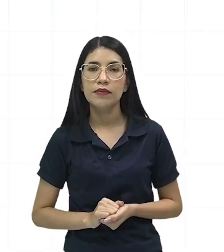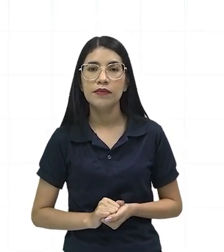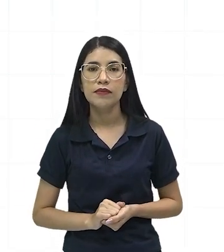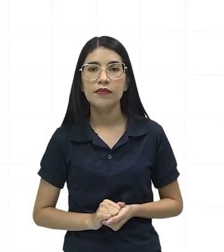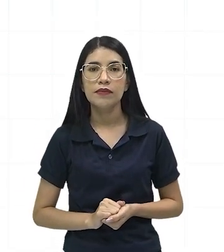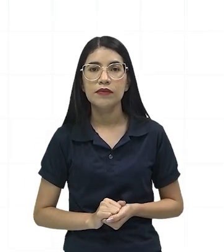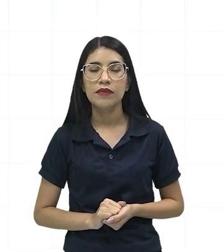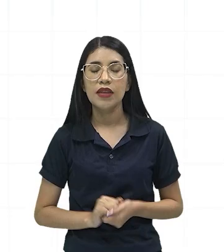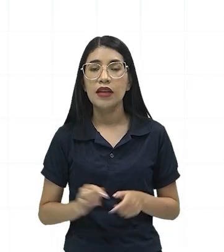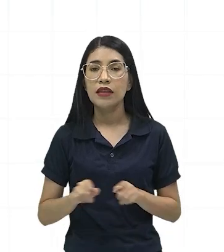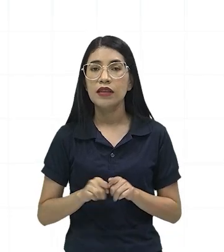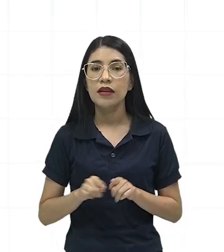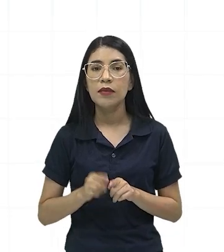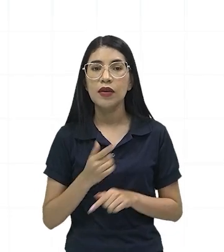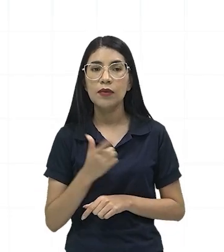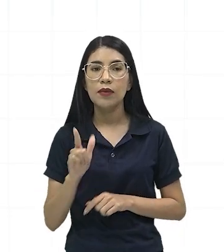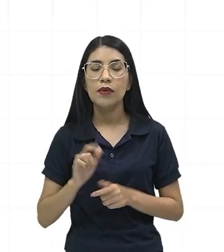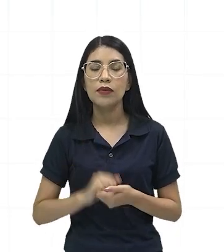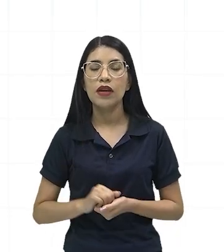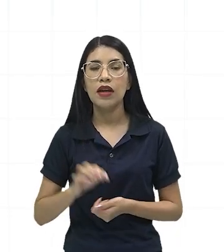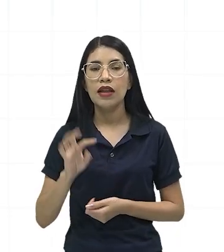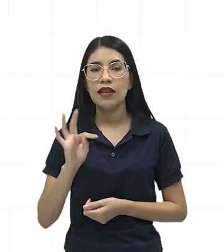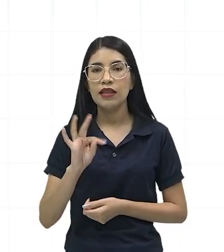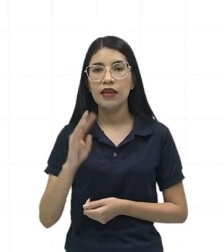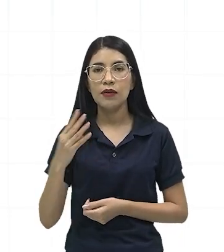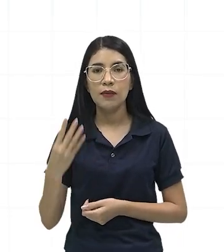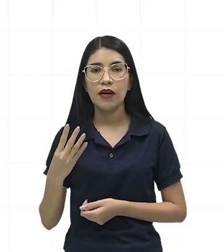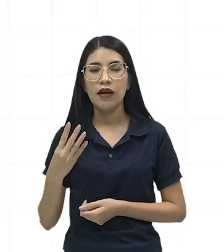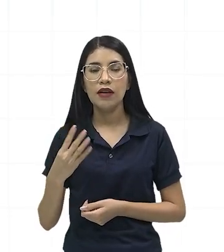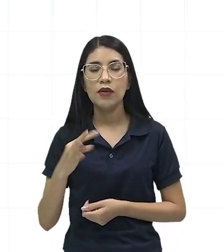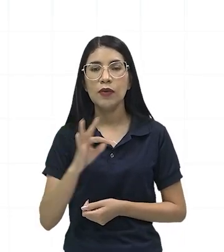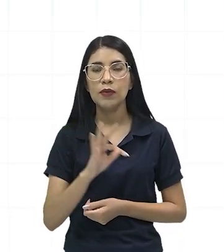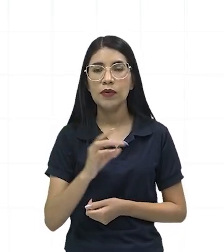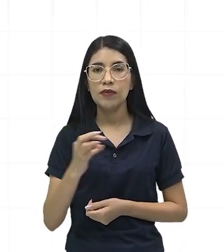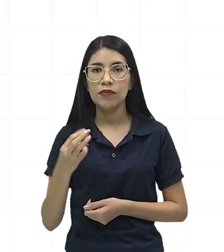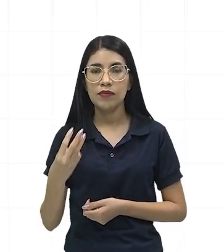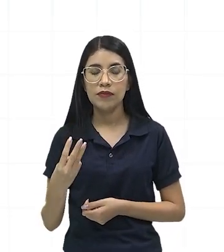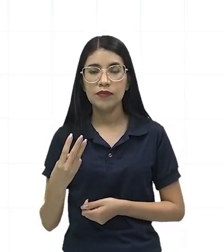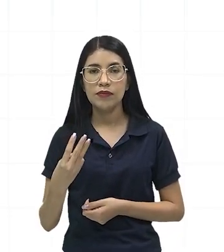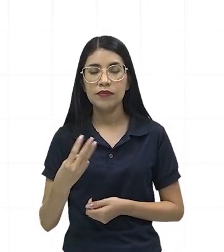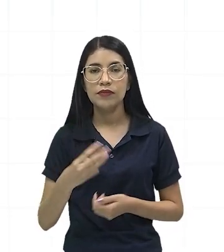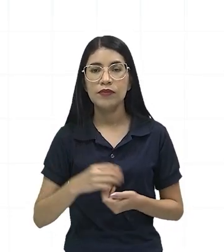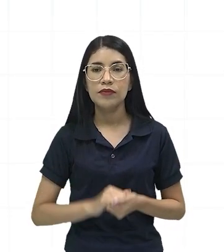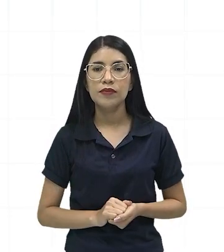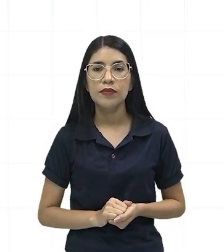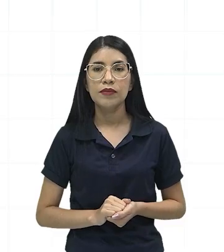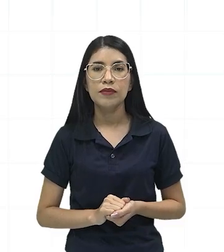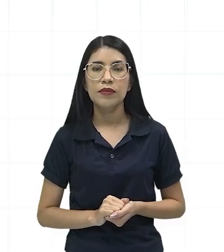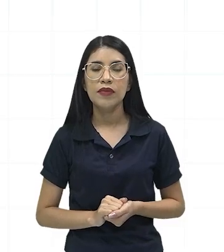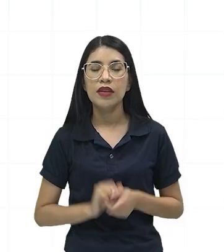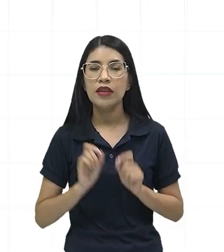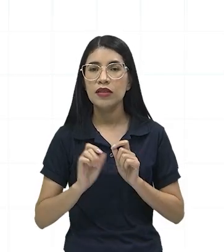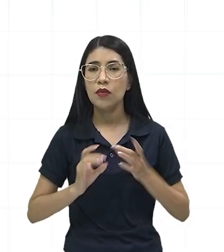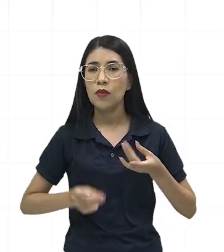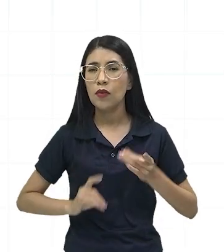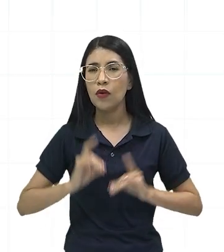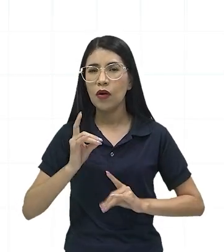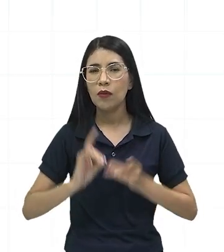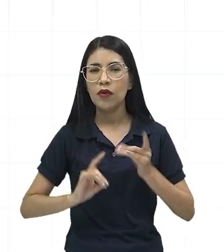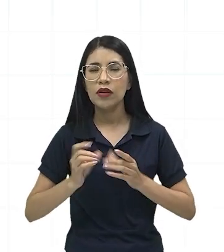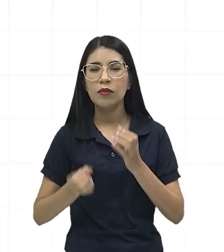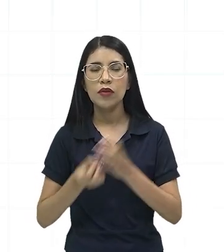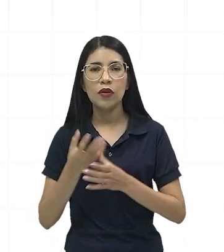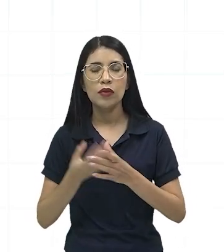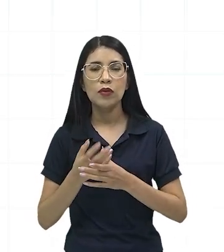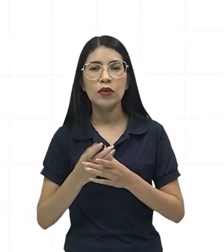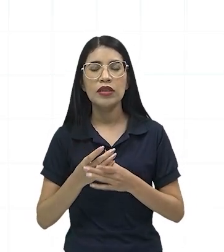também a tiroxina T4 e a triodotironina T3, que são os hormônios produzidos pela